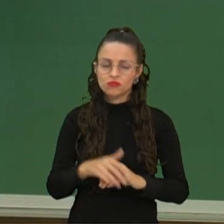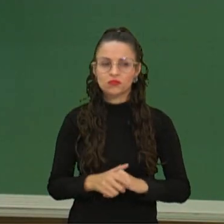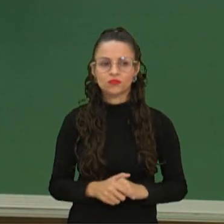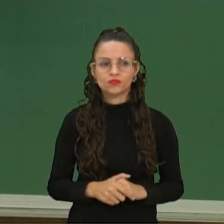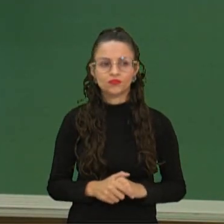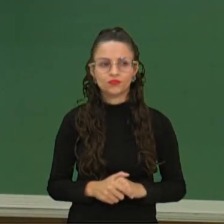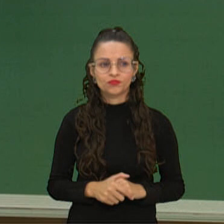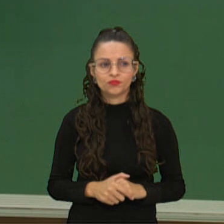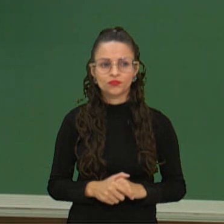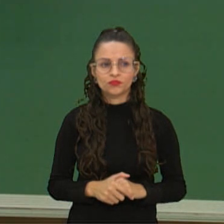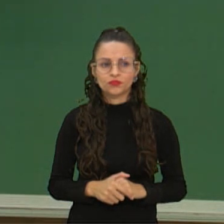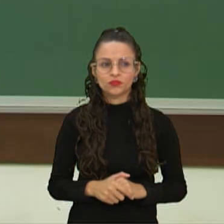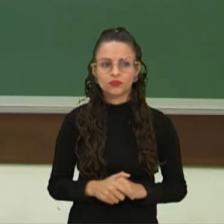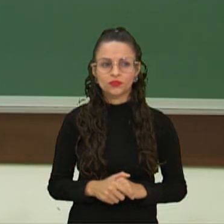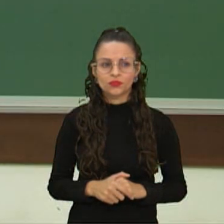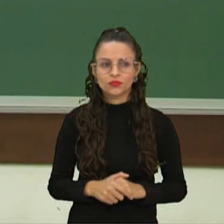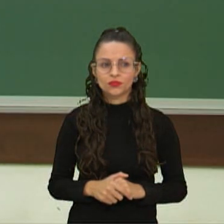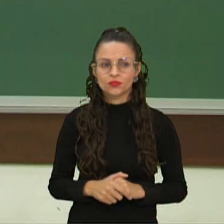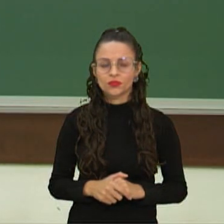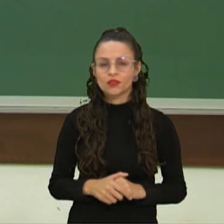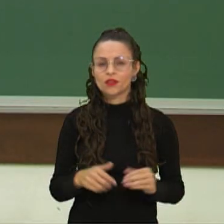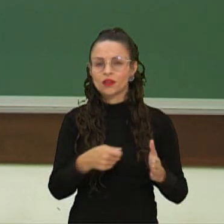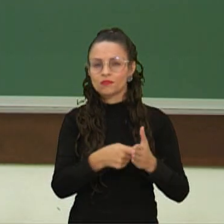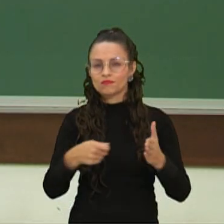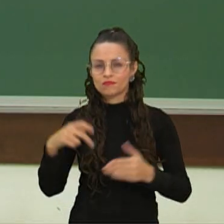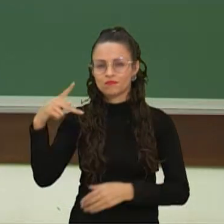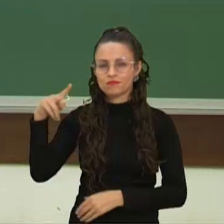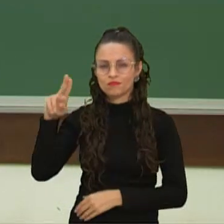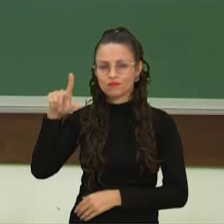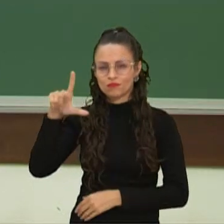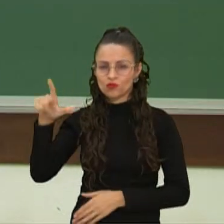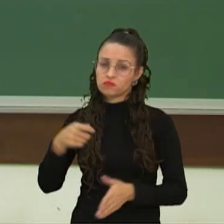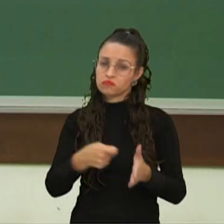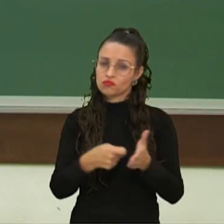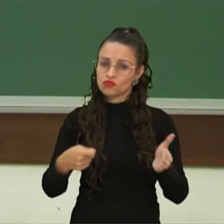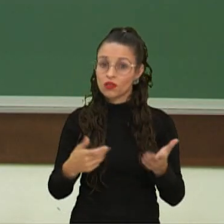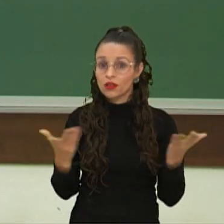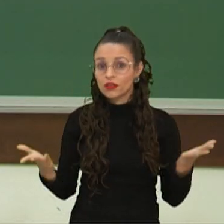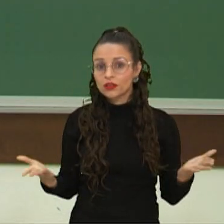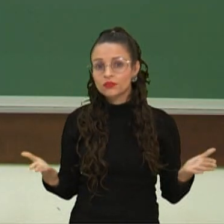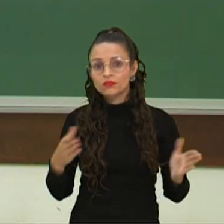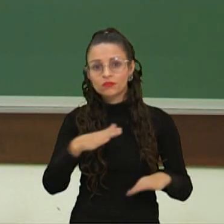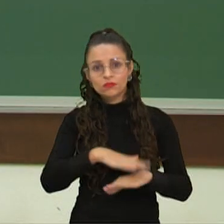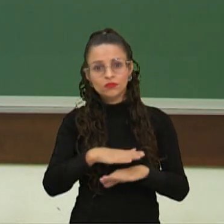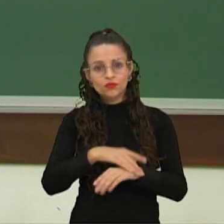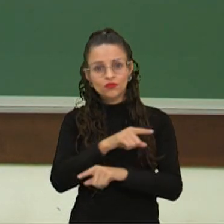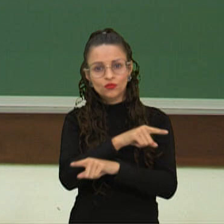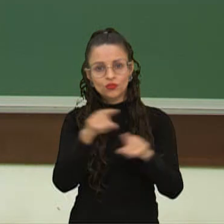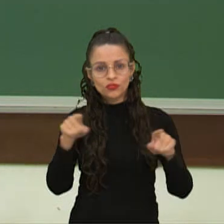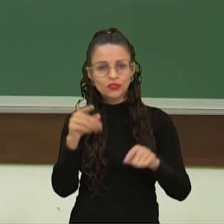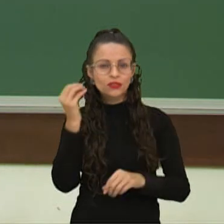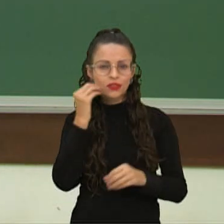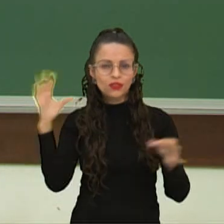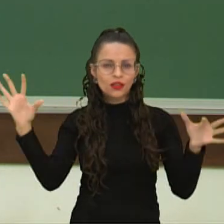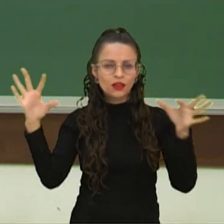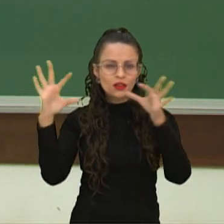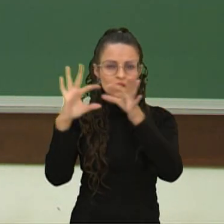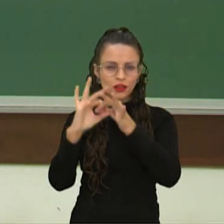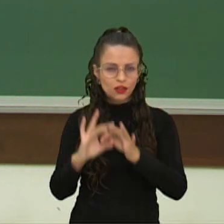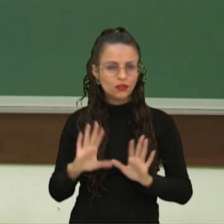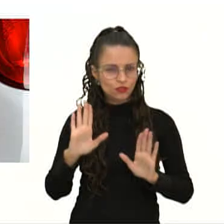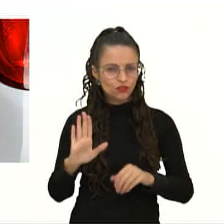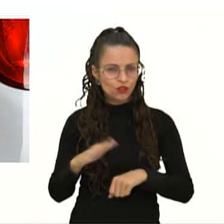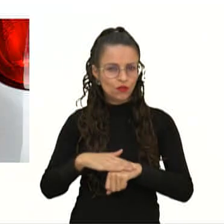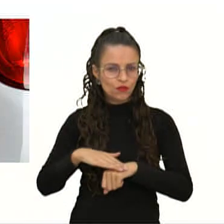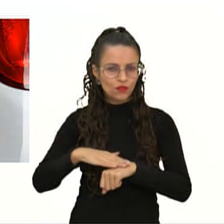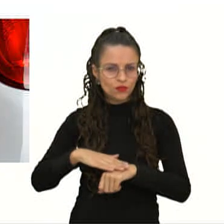que seria puxar. Então eu vou dar um tempinho para vocês poderem pensar, pesquisar se preciso for e tentar relacionar. Daí a gente já conversa,